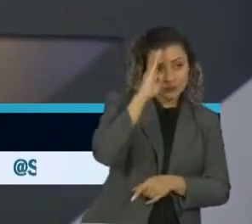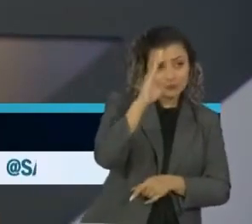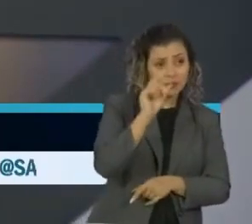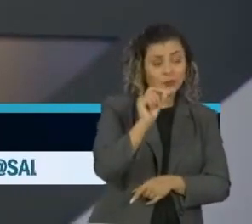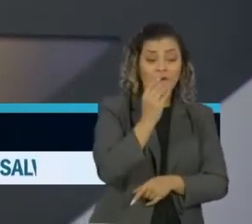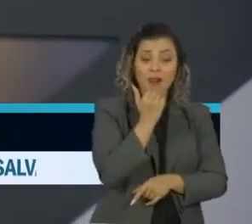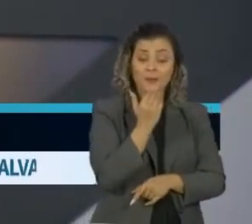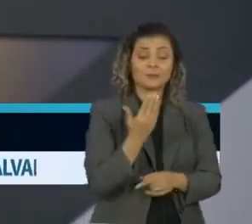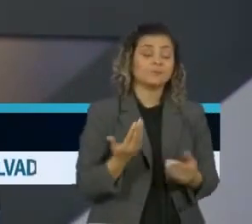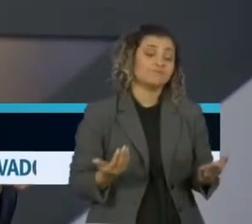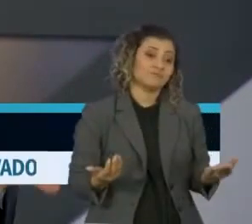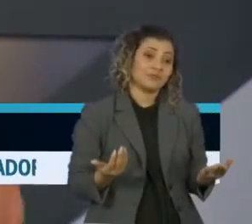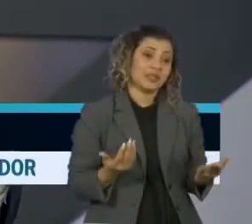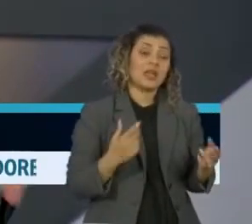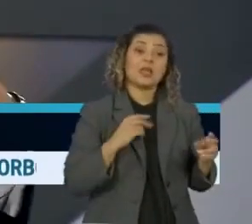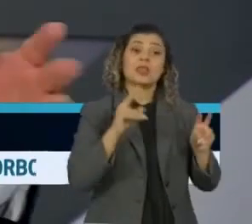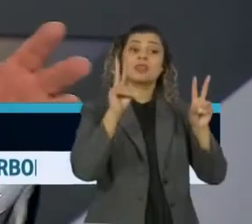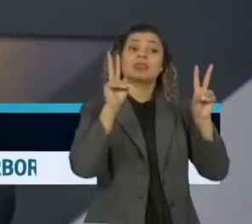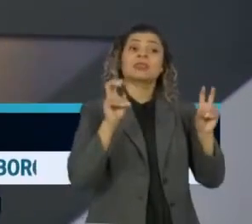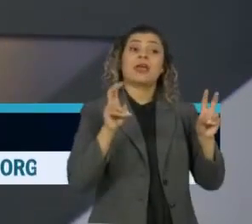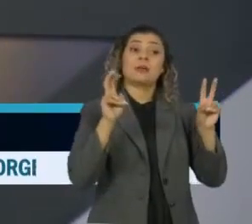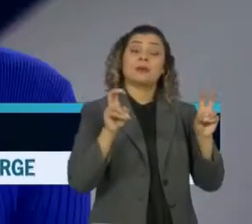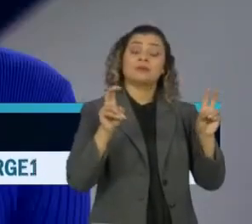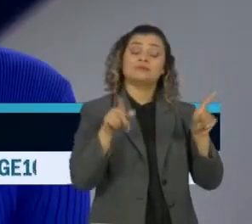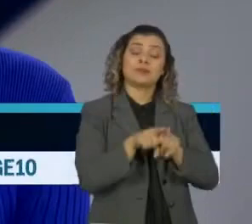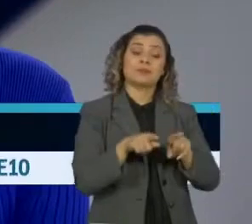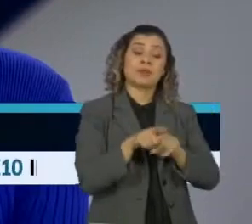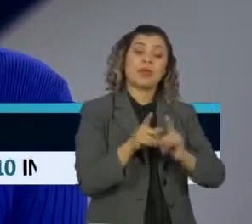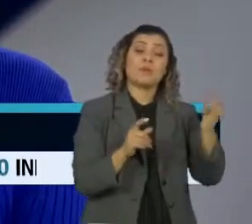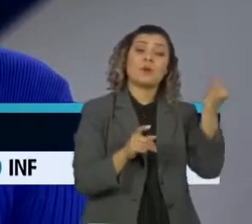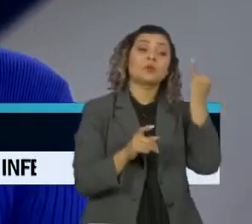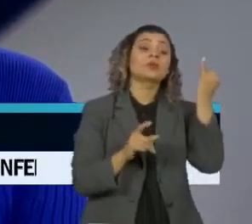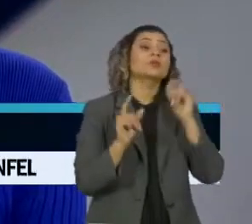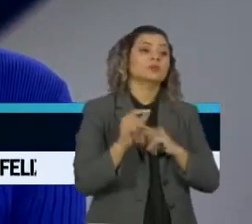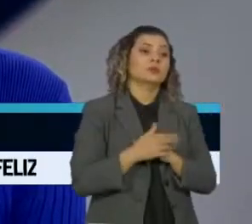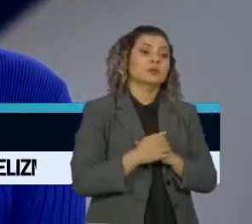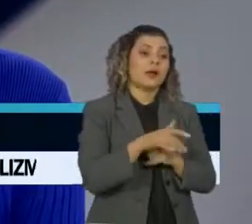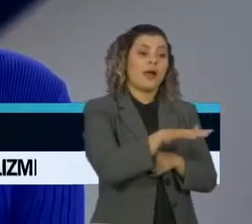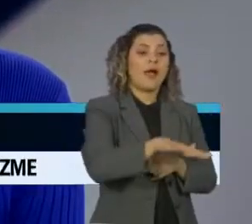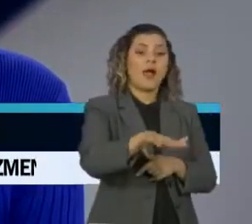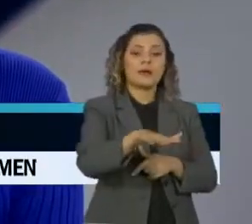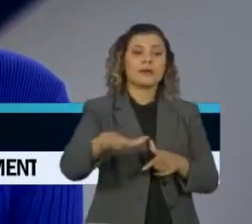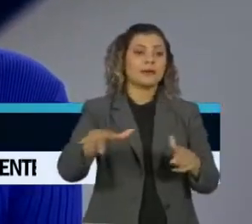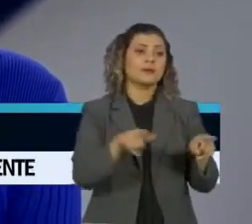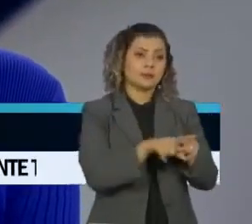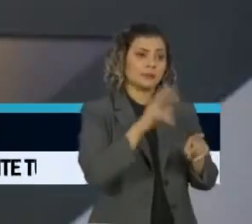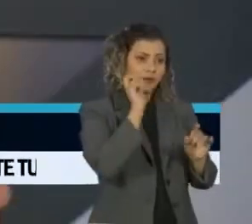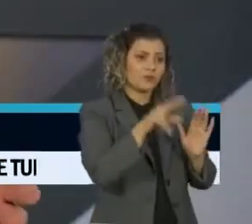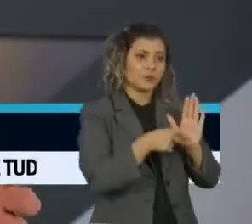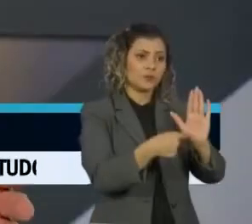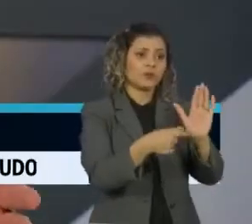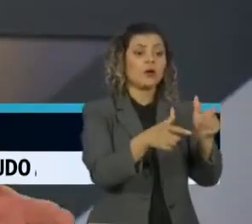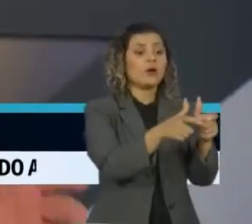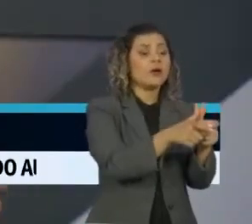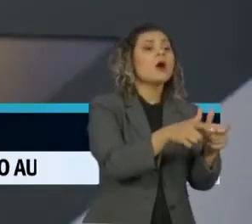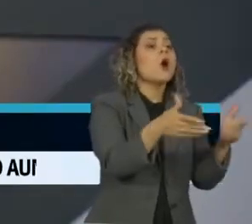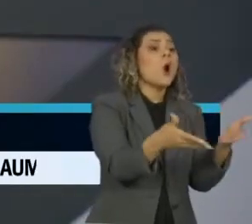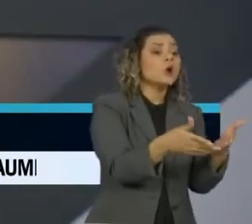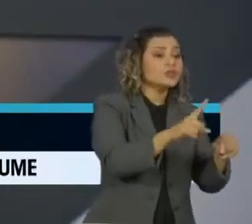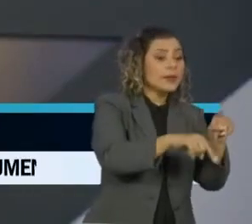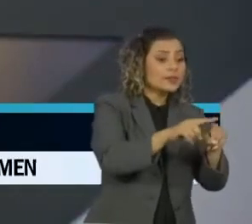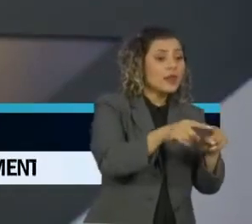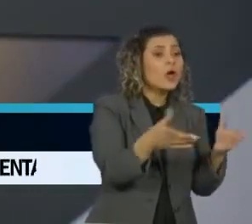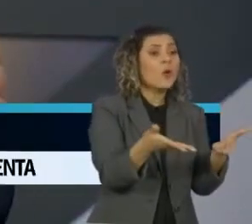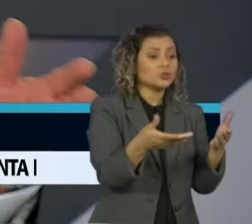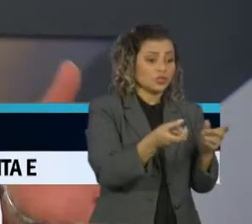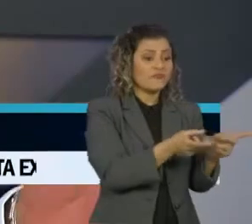você tem uma questão que, independente de qualquer outra, é a sazonalidade, que já se mostrou. Você tem produtos hoje que você está fora